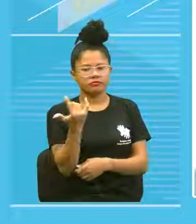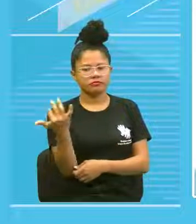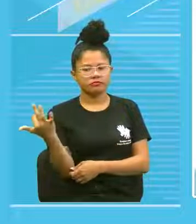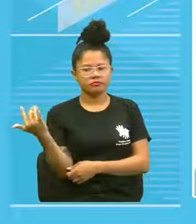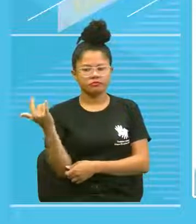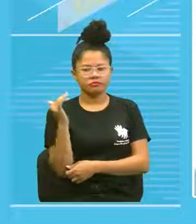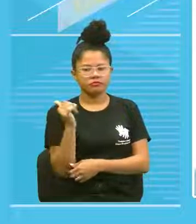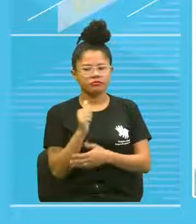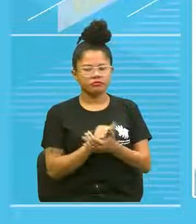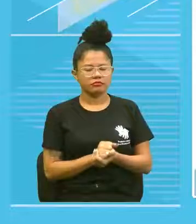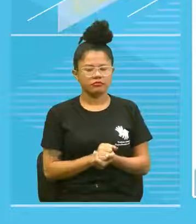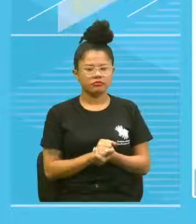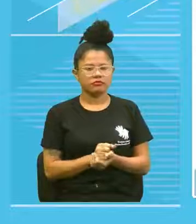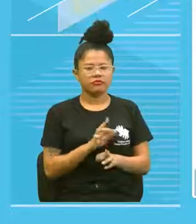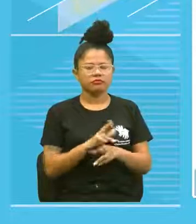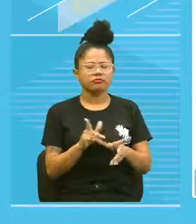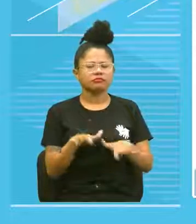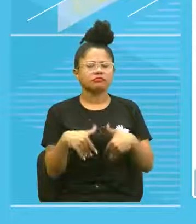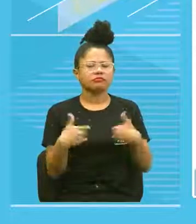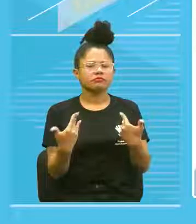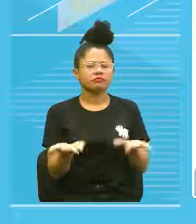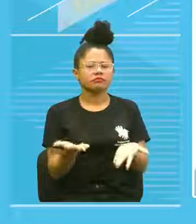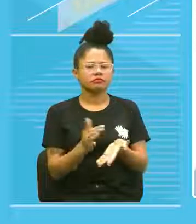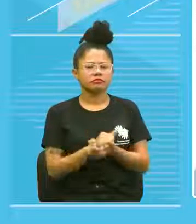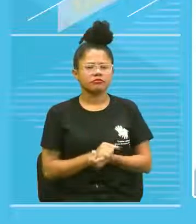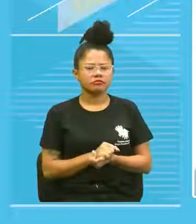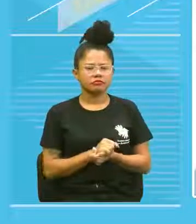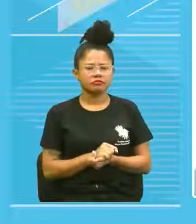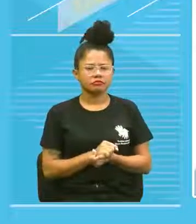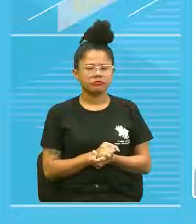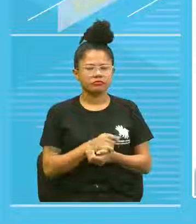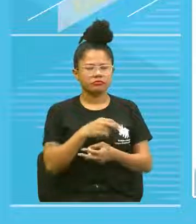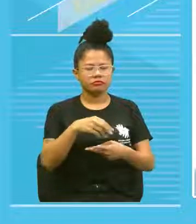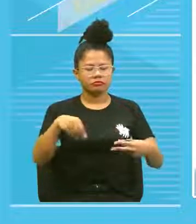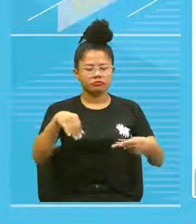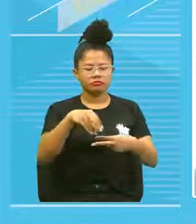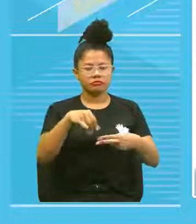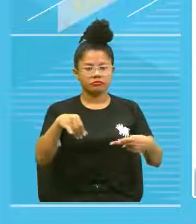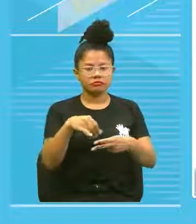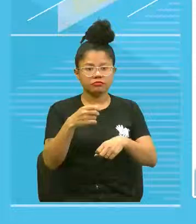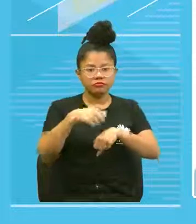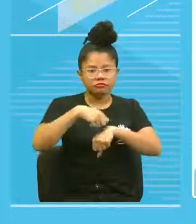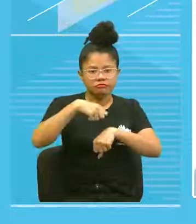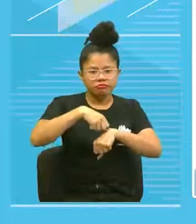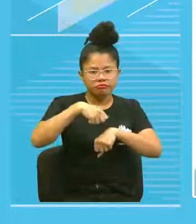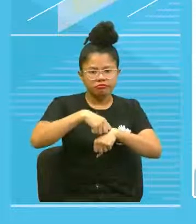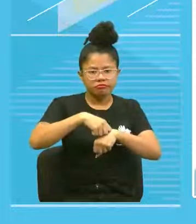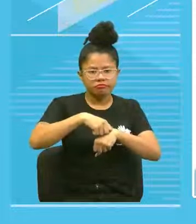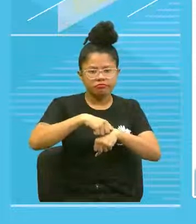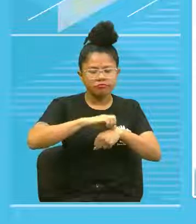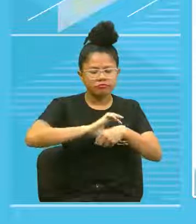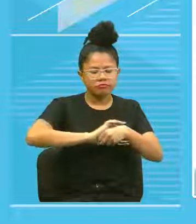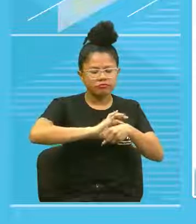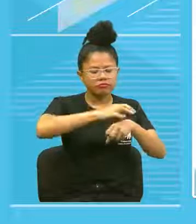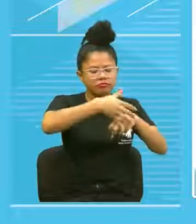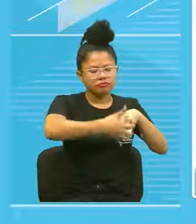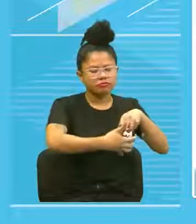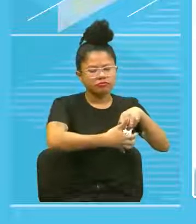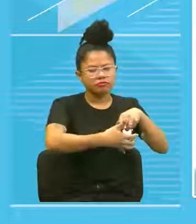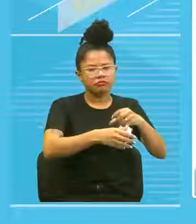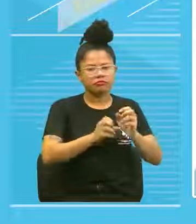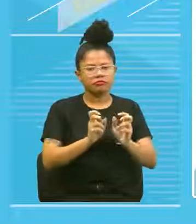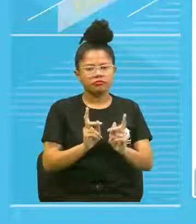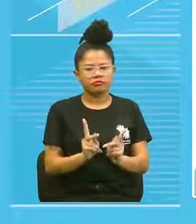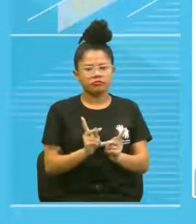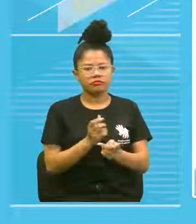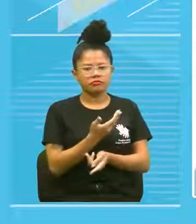diferença é o mineral turma é uma pedra uma rocha é o